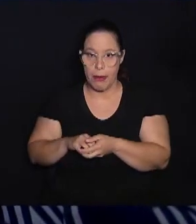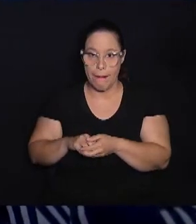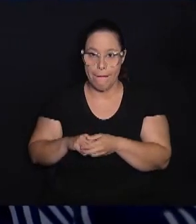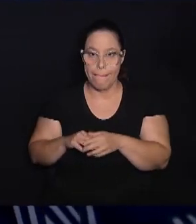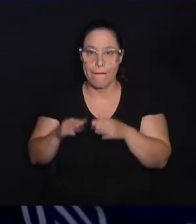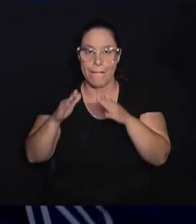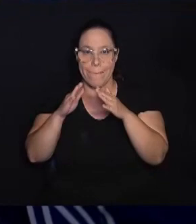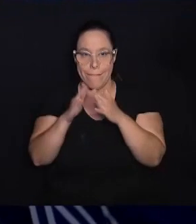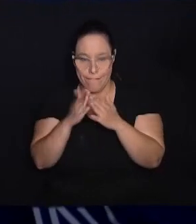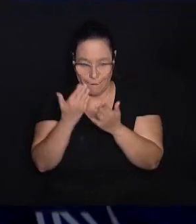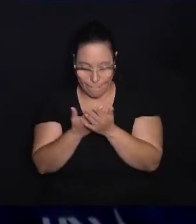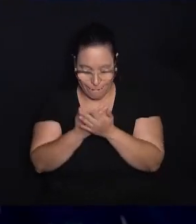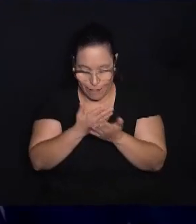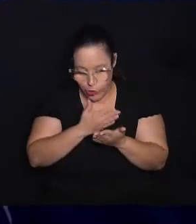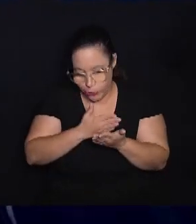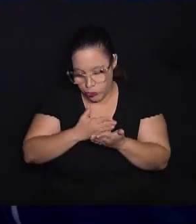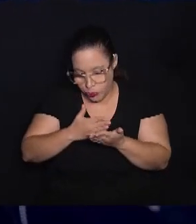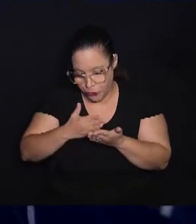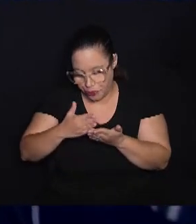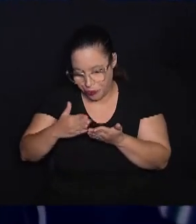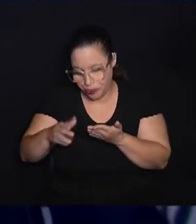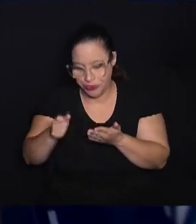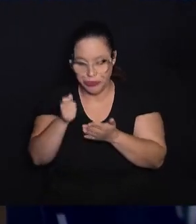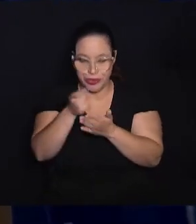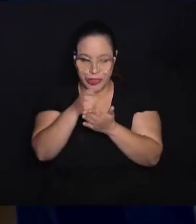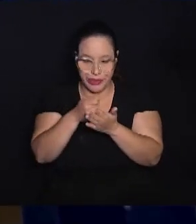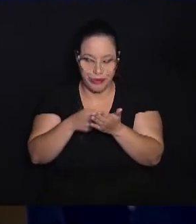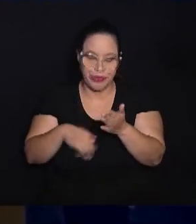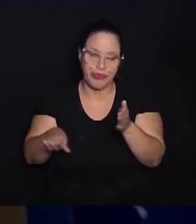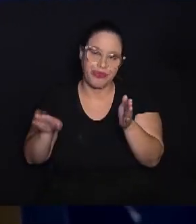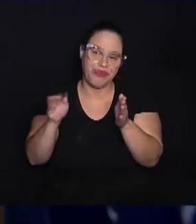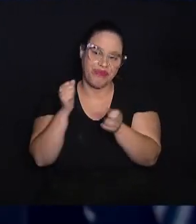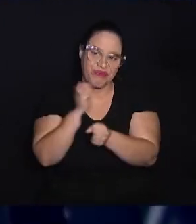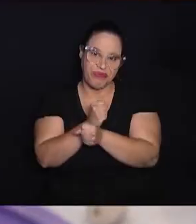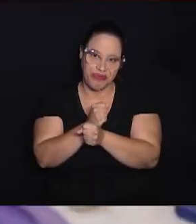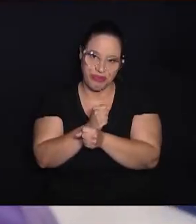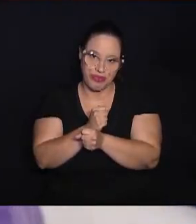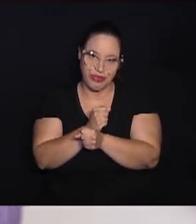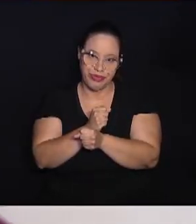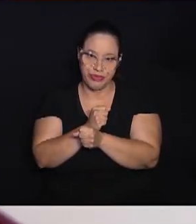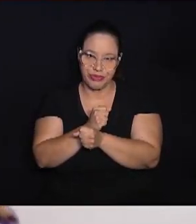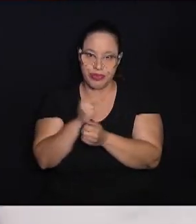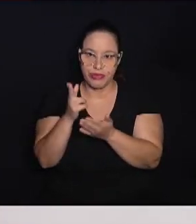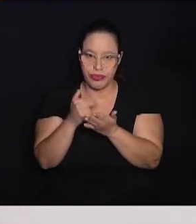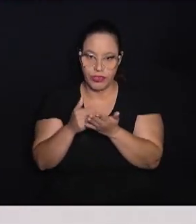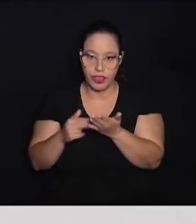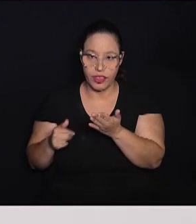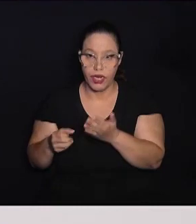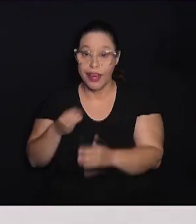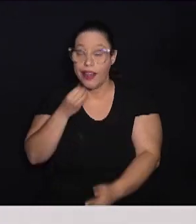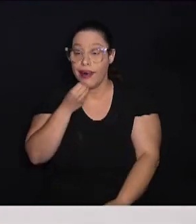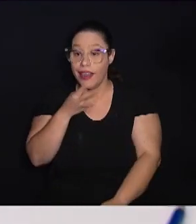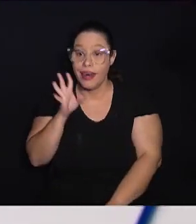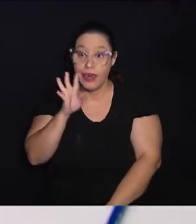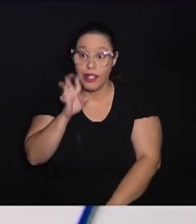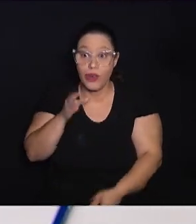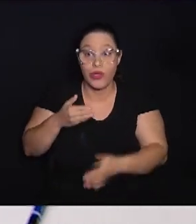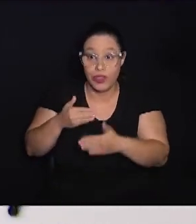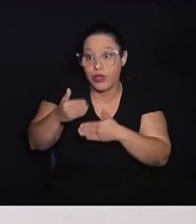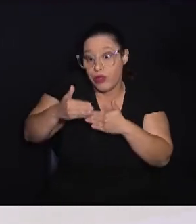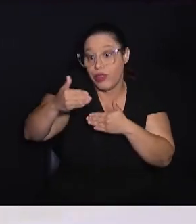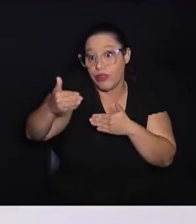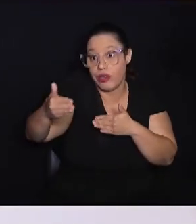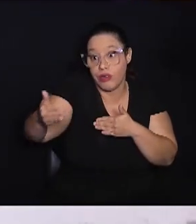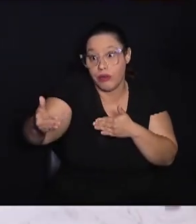aprender a escrever a gente vai aprendendo a escrever e vai deixando desenhar mas é legal quando continua né porque assim acho que de uma forma